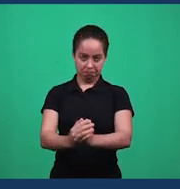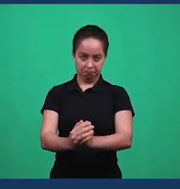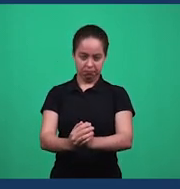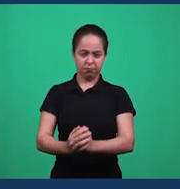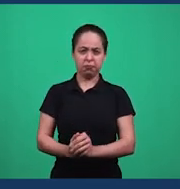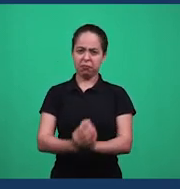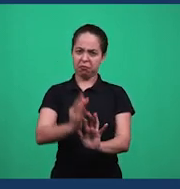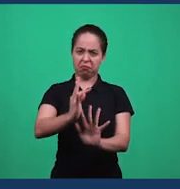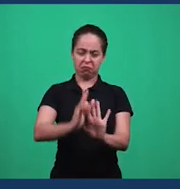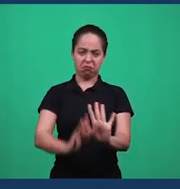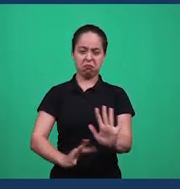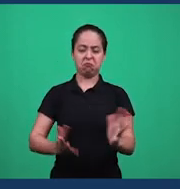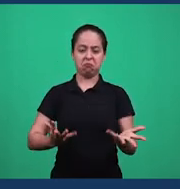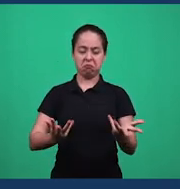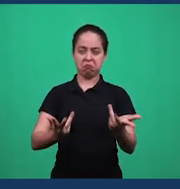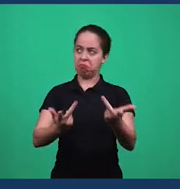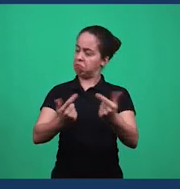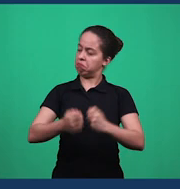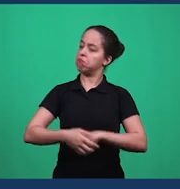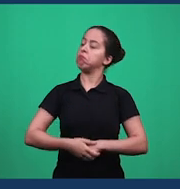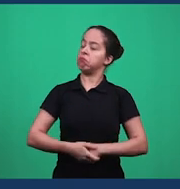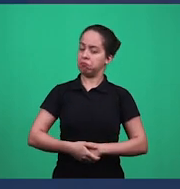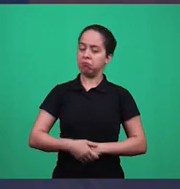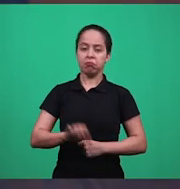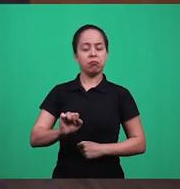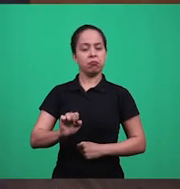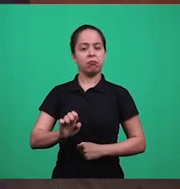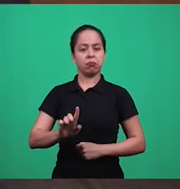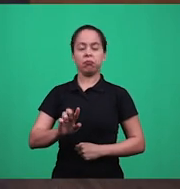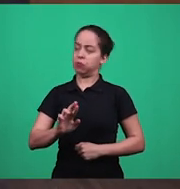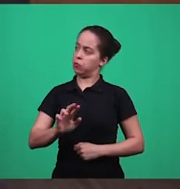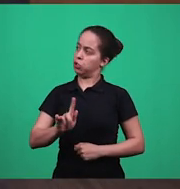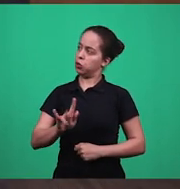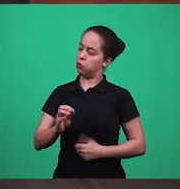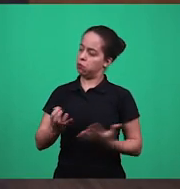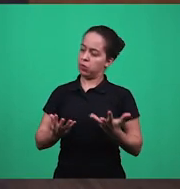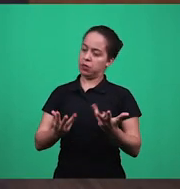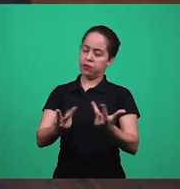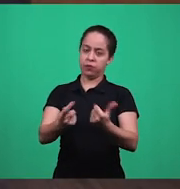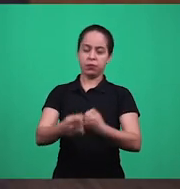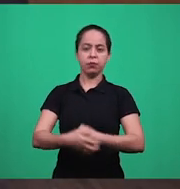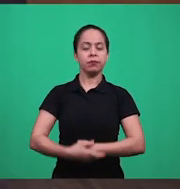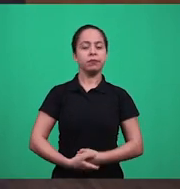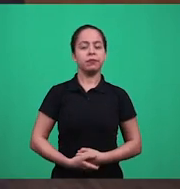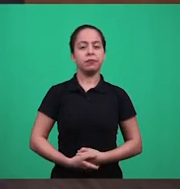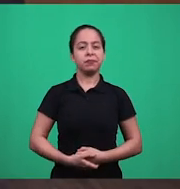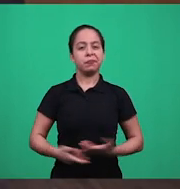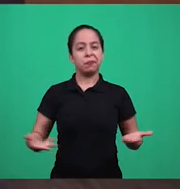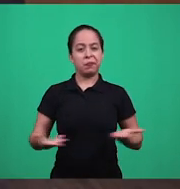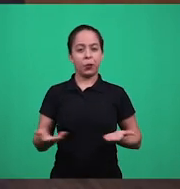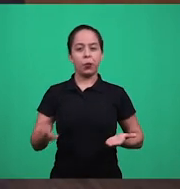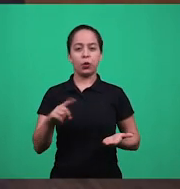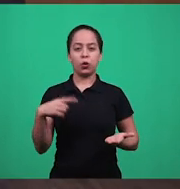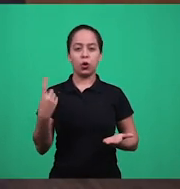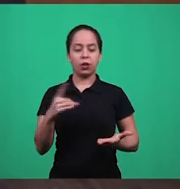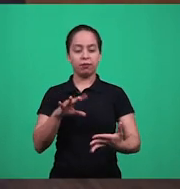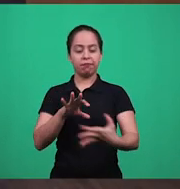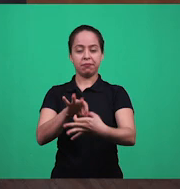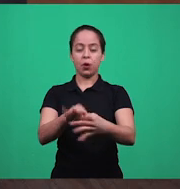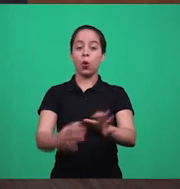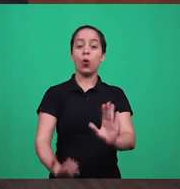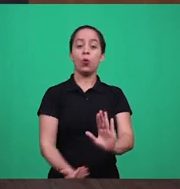texto extraordinário, Sérgio. Amém. Neste momento, participaremos de um